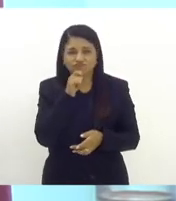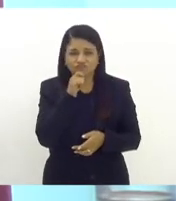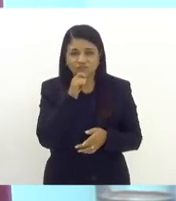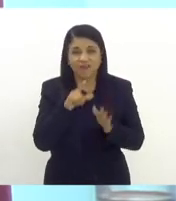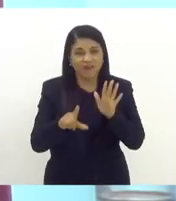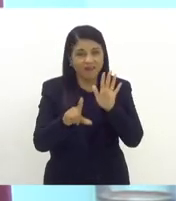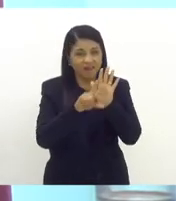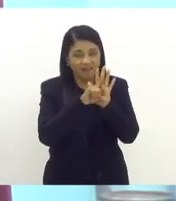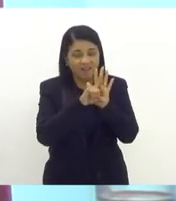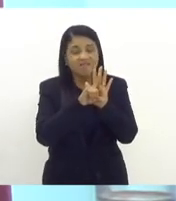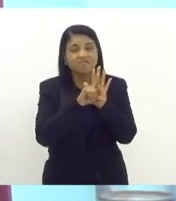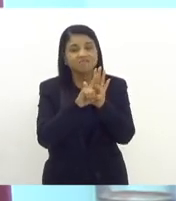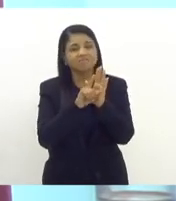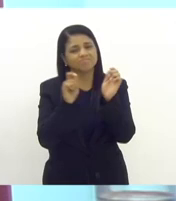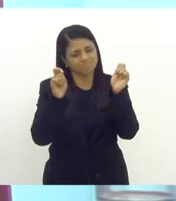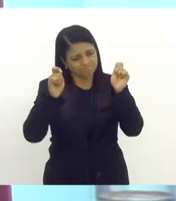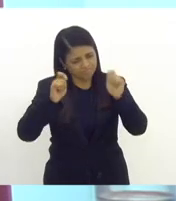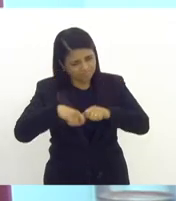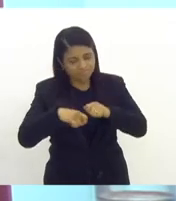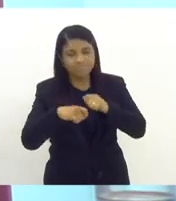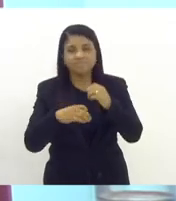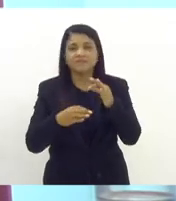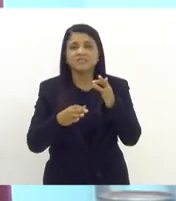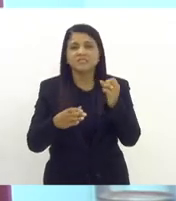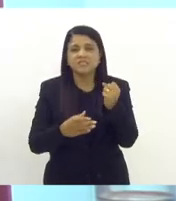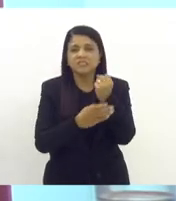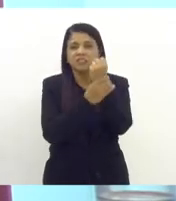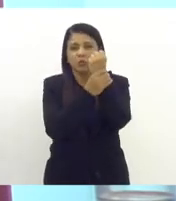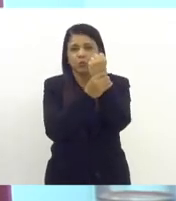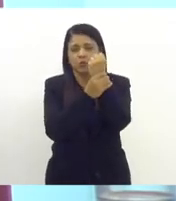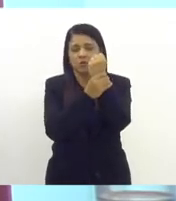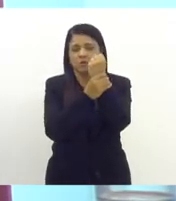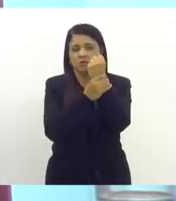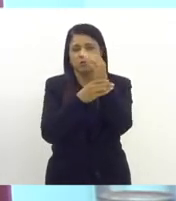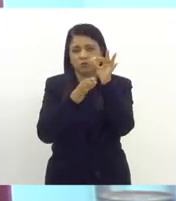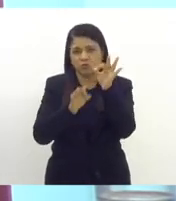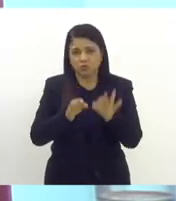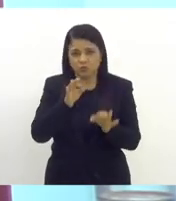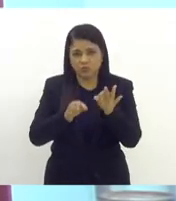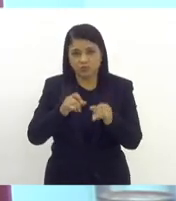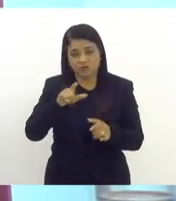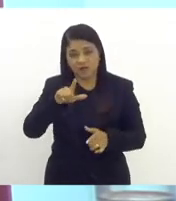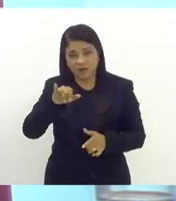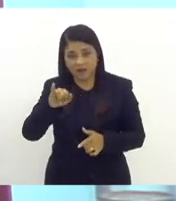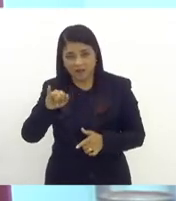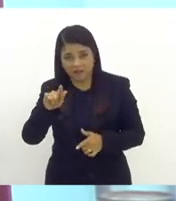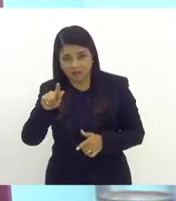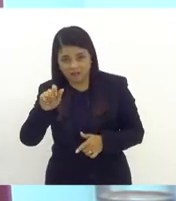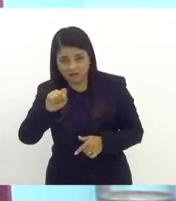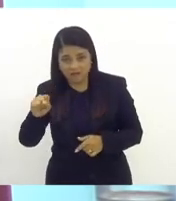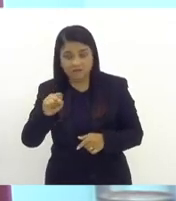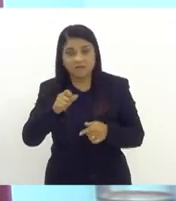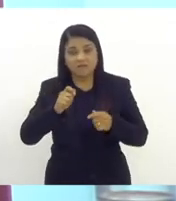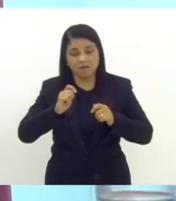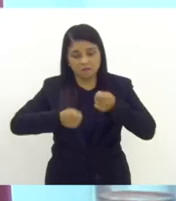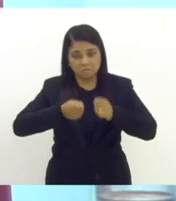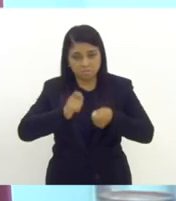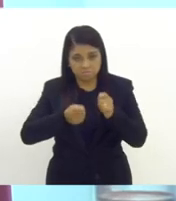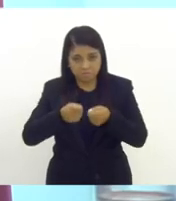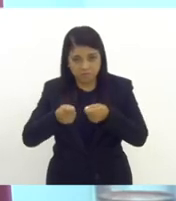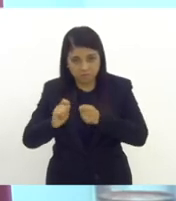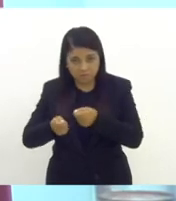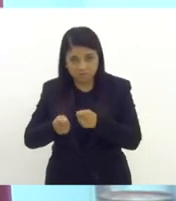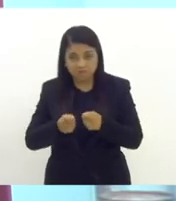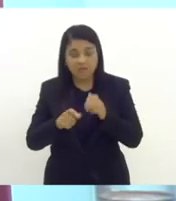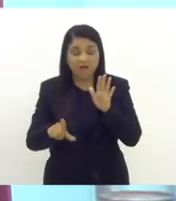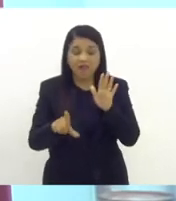dá uma segurança jurídica aqui as ligas e as bandas tá e a essa lei ela